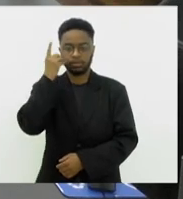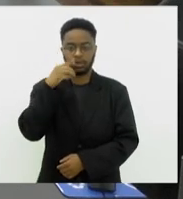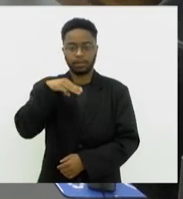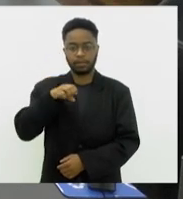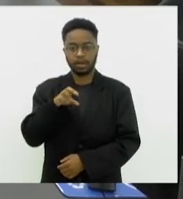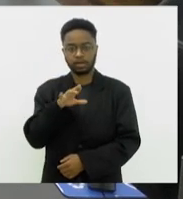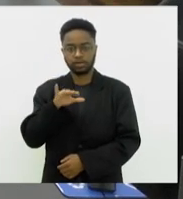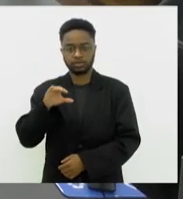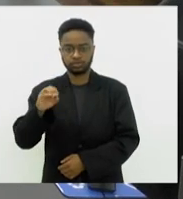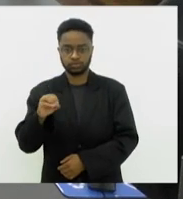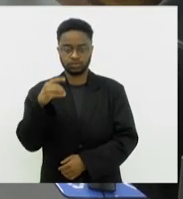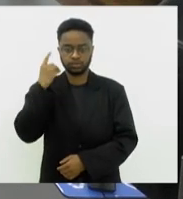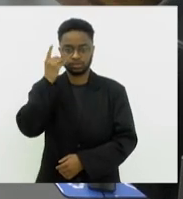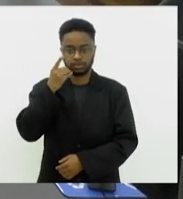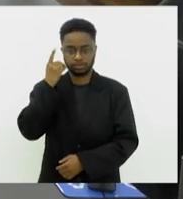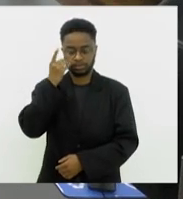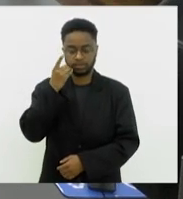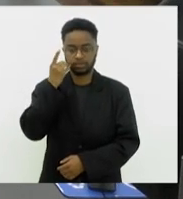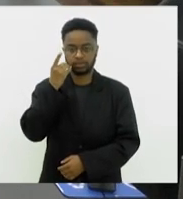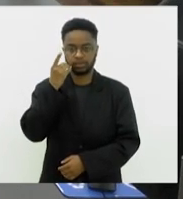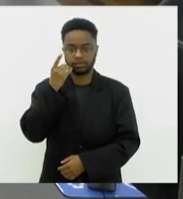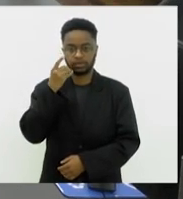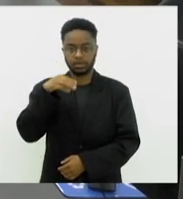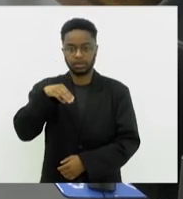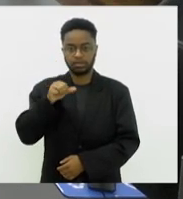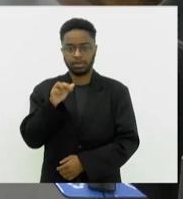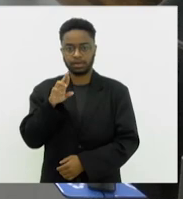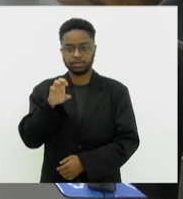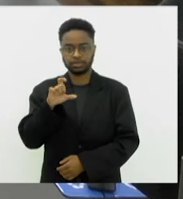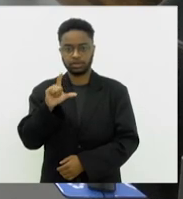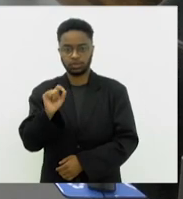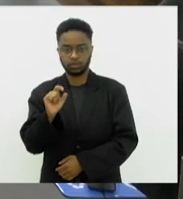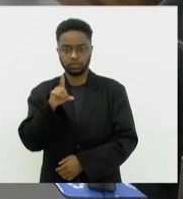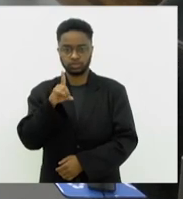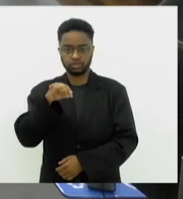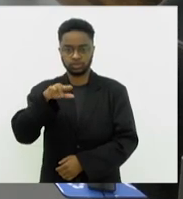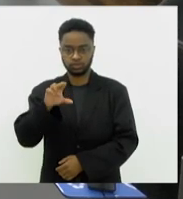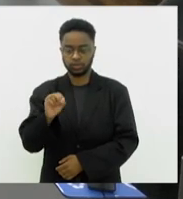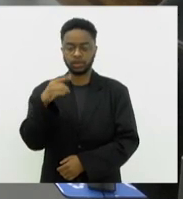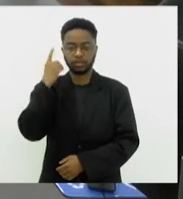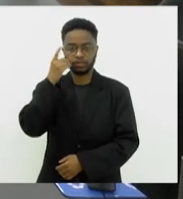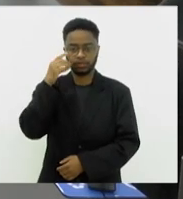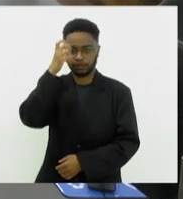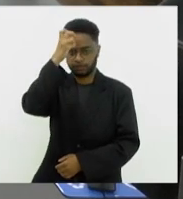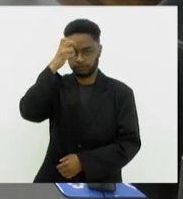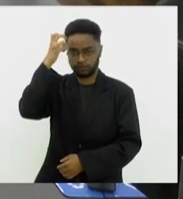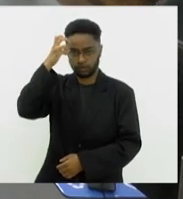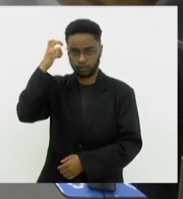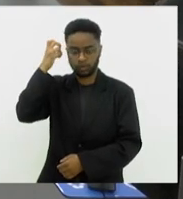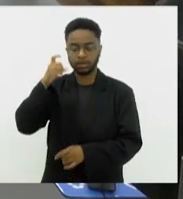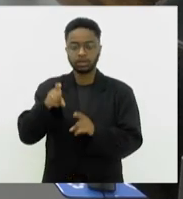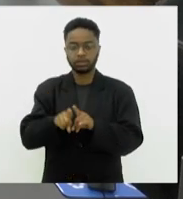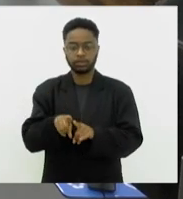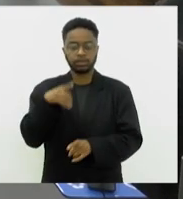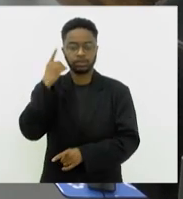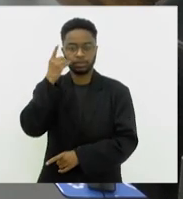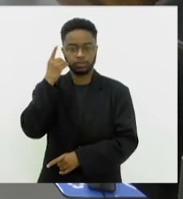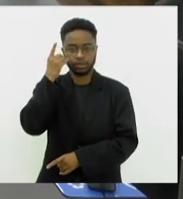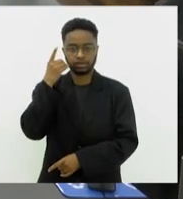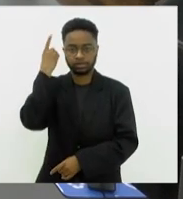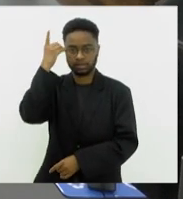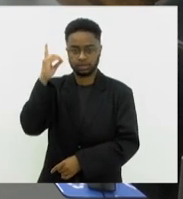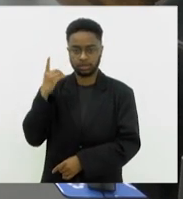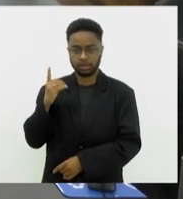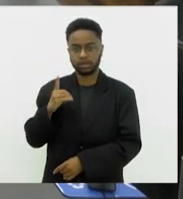Gualberto Deputado Marcelo Dino deputada Verônica Lima e deputada Dani balb que está